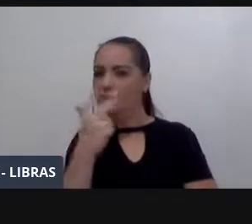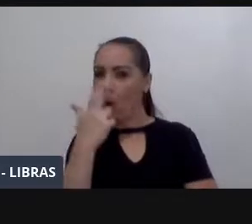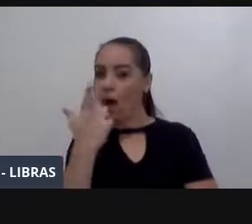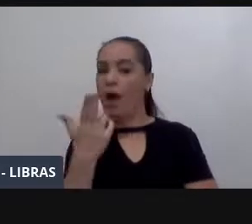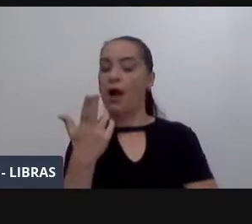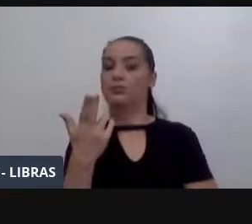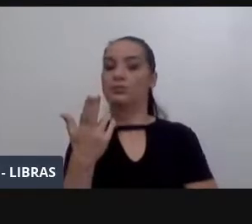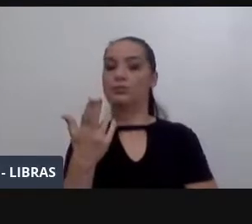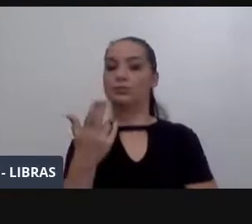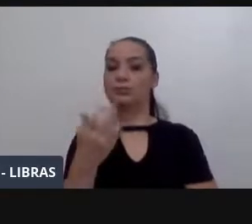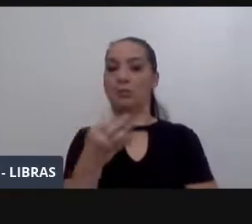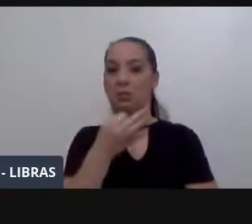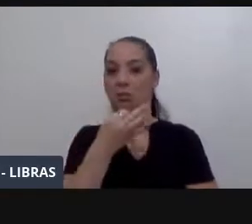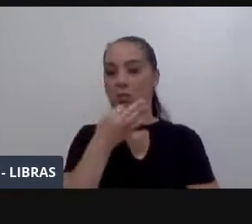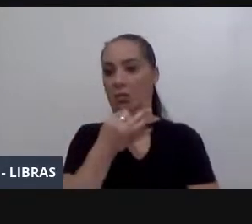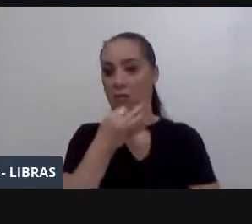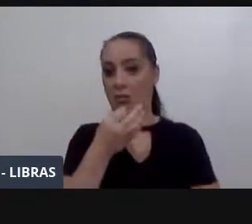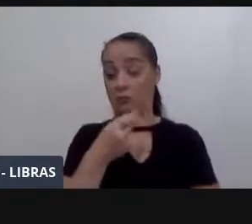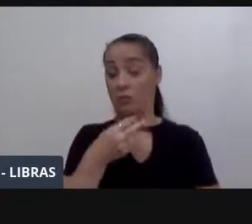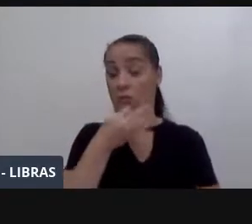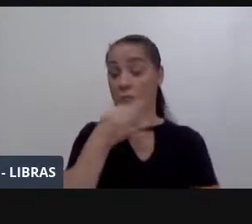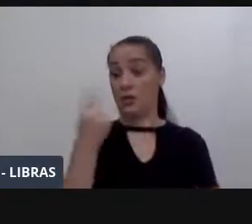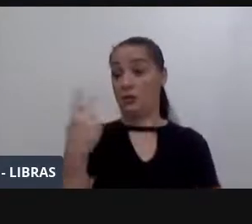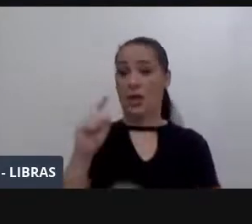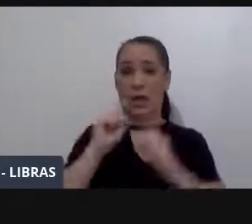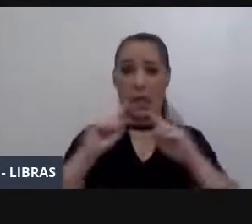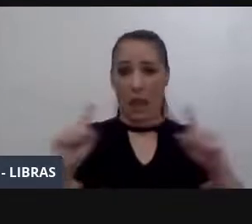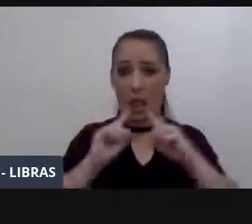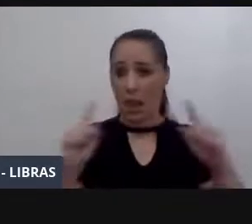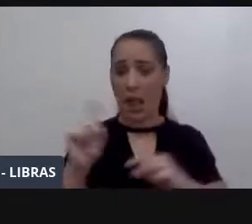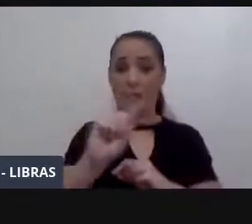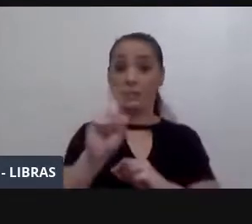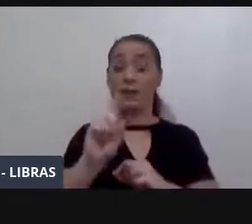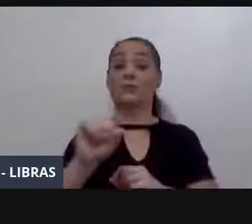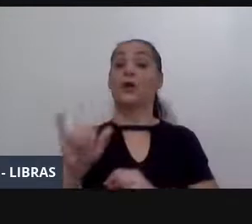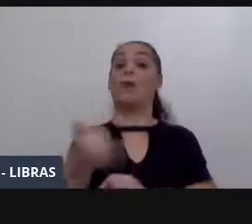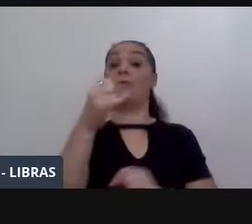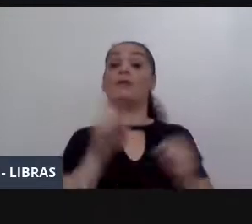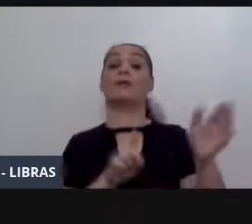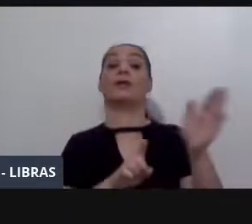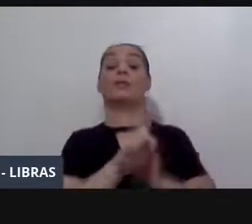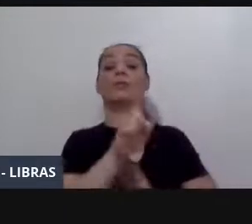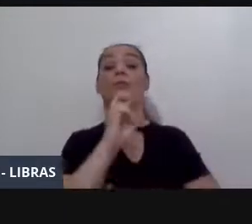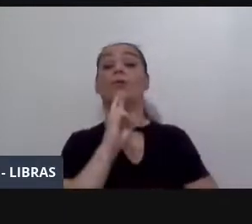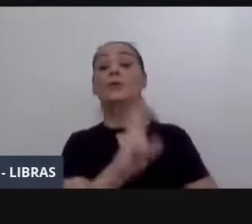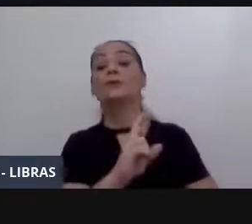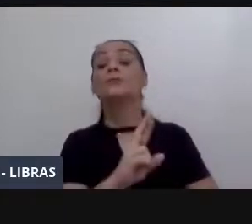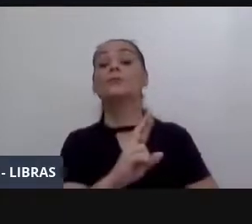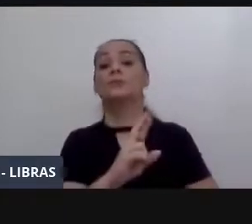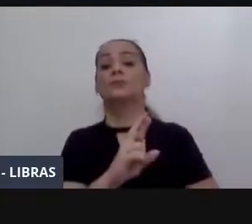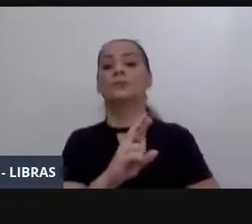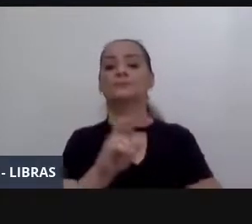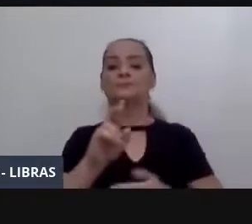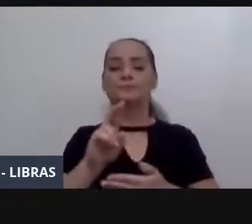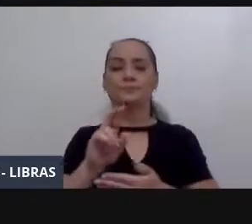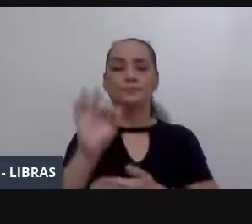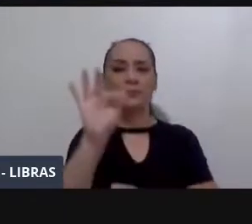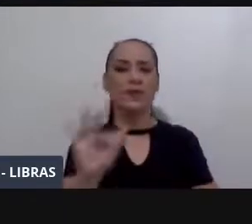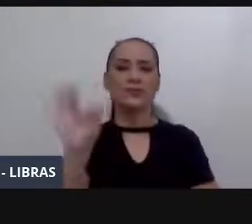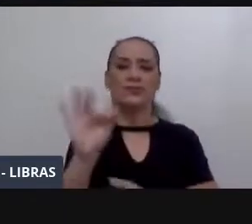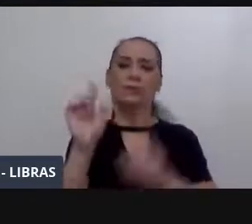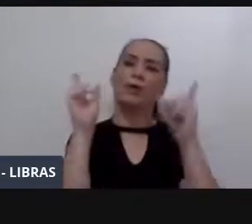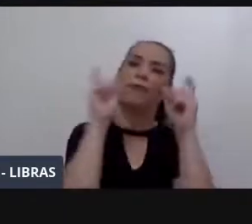dela, não, estou aproveitando para responder, que ela fala, que ela colocou no chat, que, na verdade, as universidades dificultam. Na verdade, não é. As